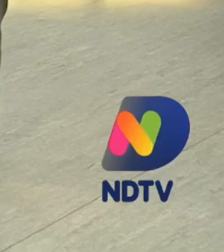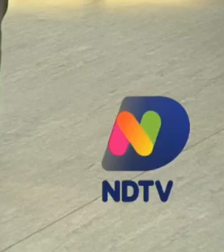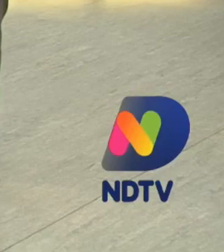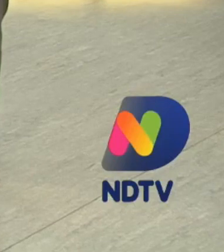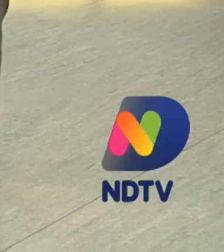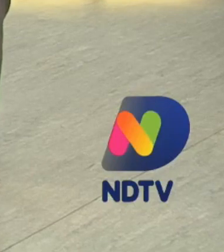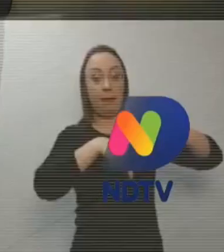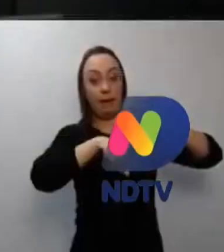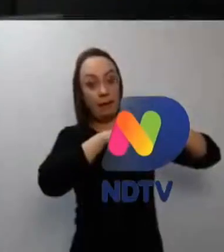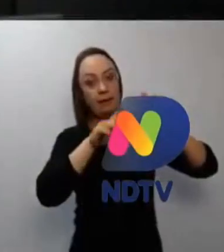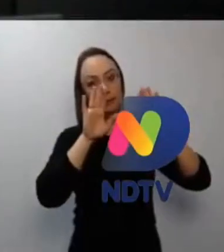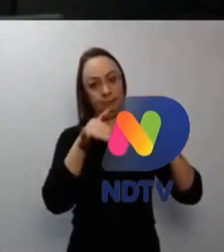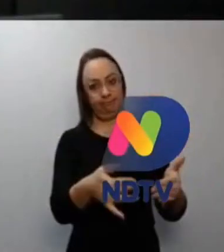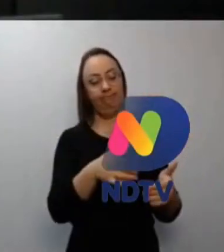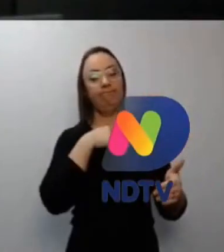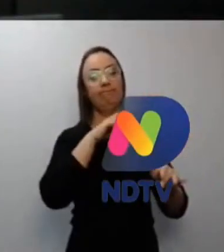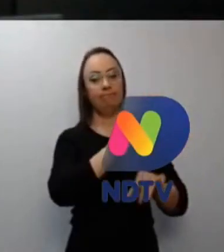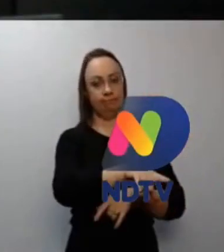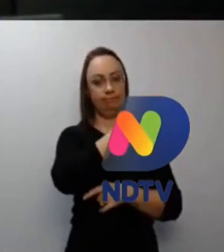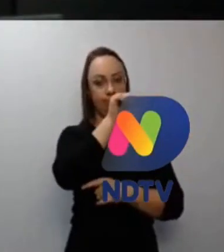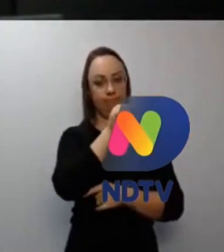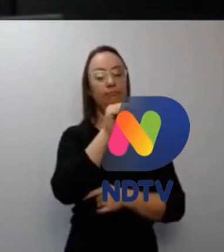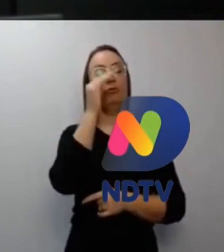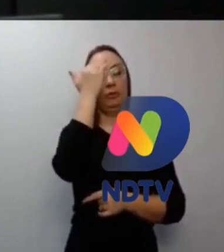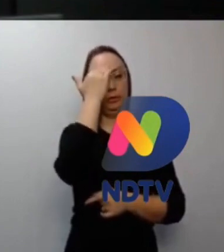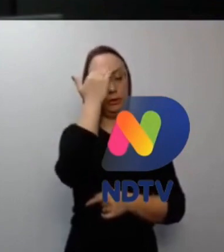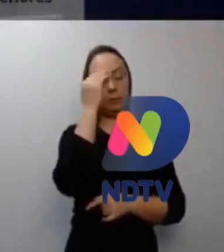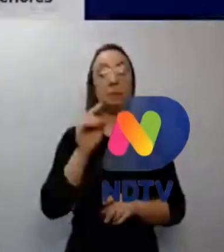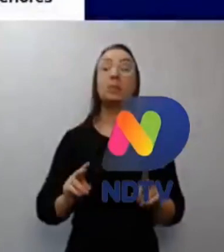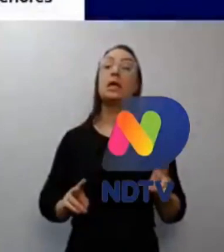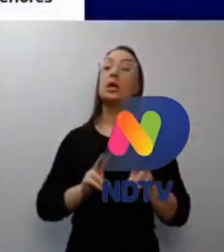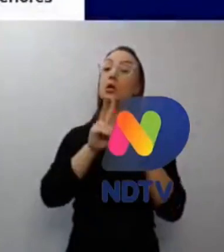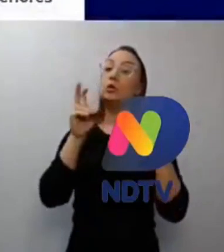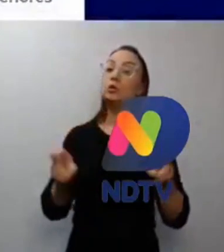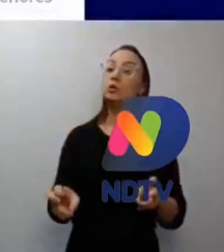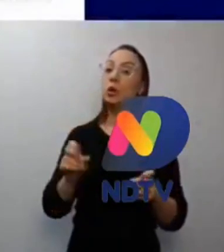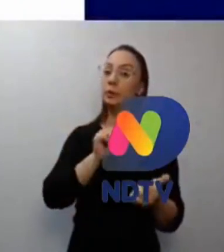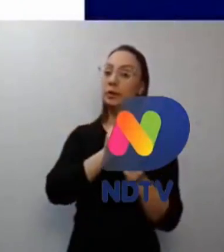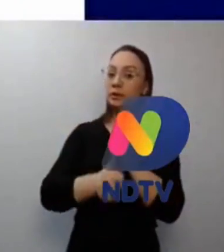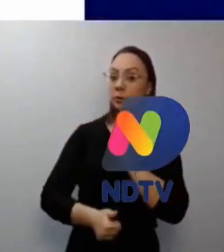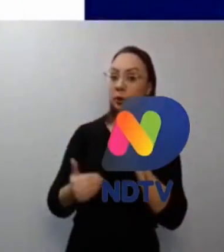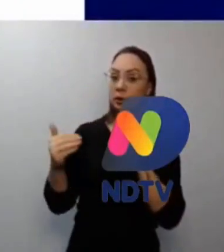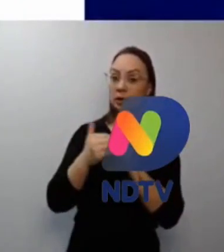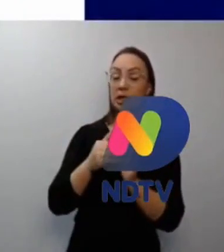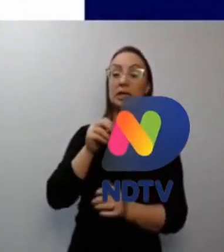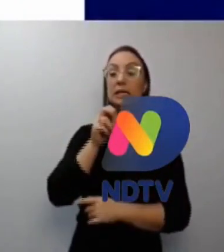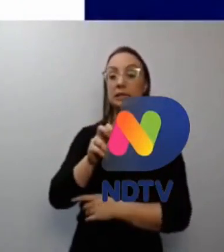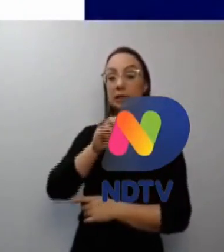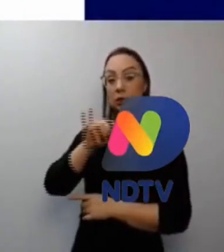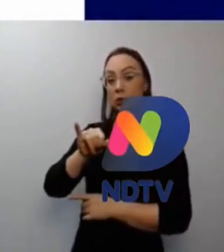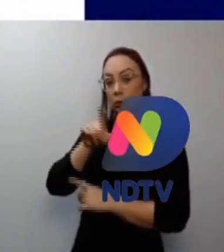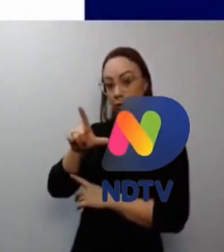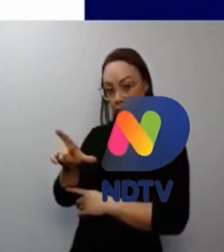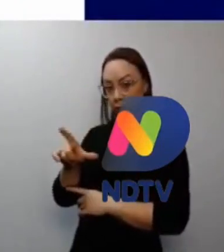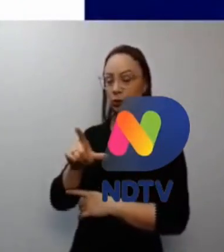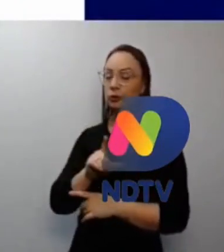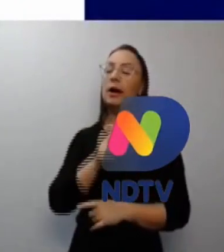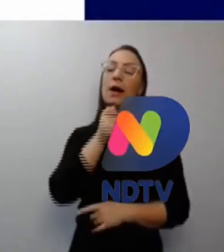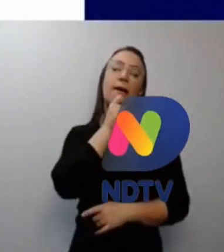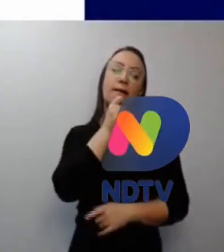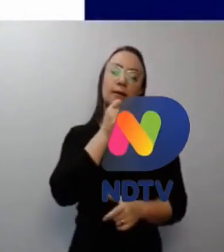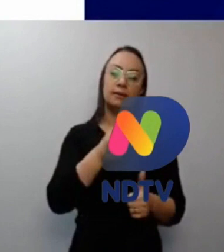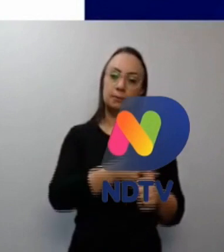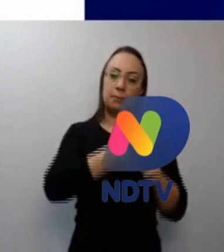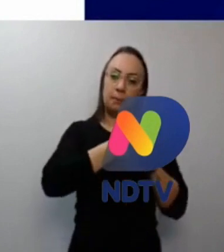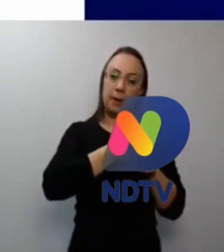no BG. Olha só. No que diz respeito aos esportes, até 5 de julho, então, suspenso o calendário da FESPORTE, bem